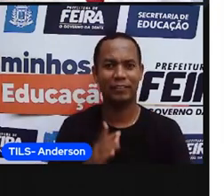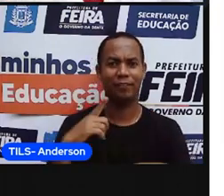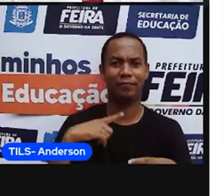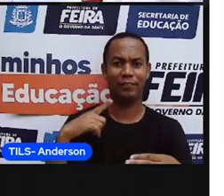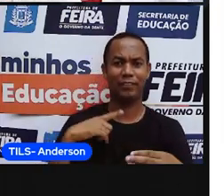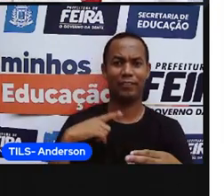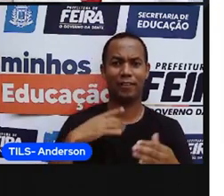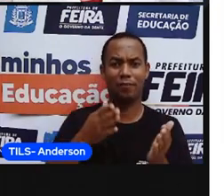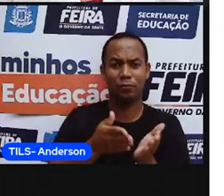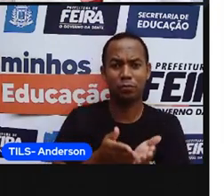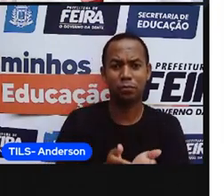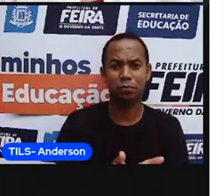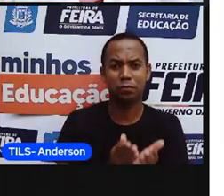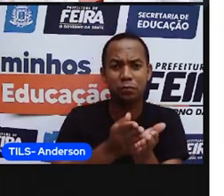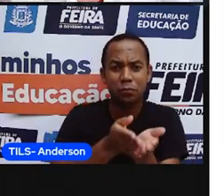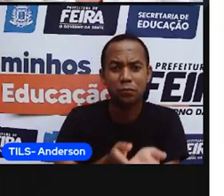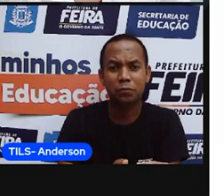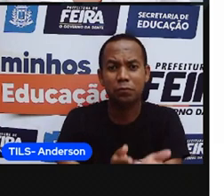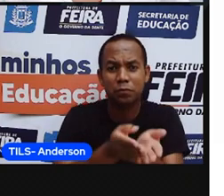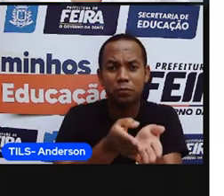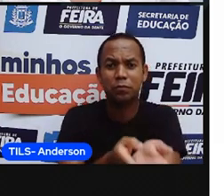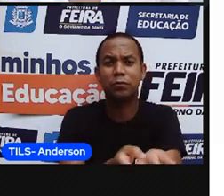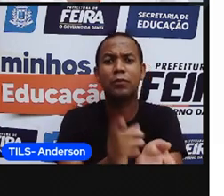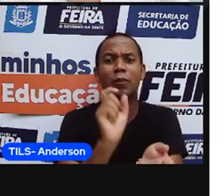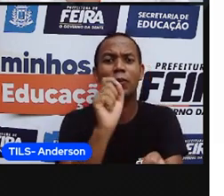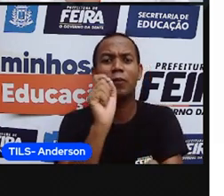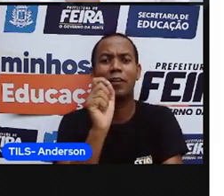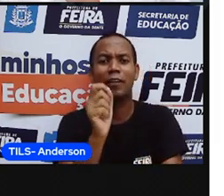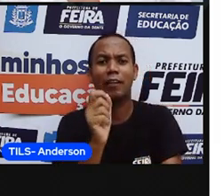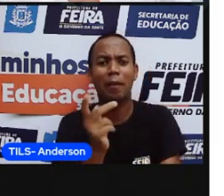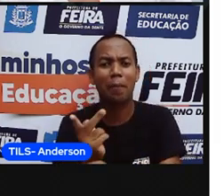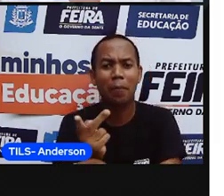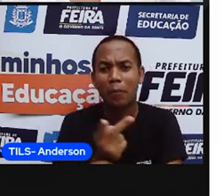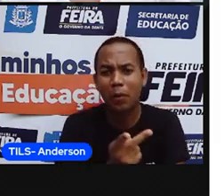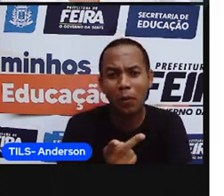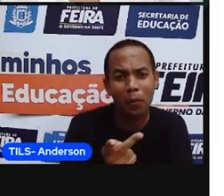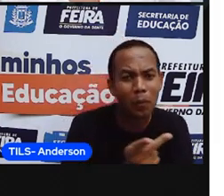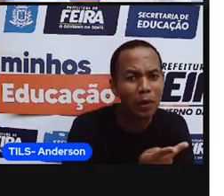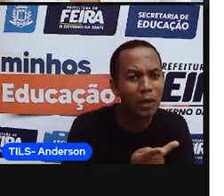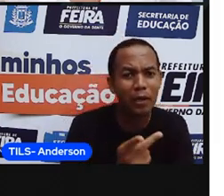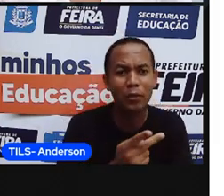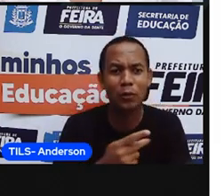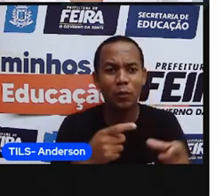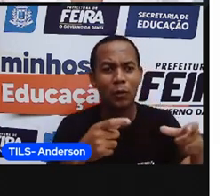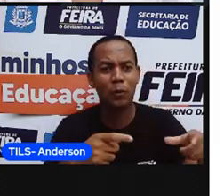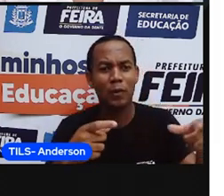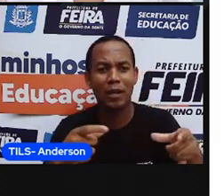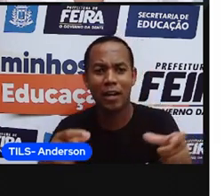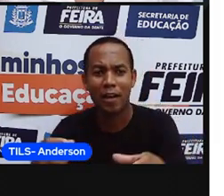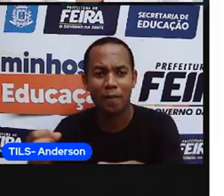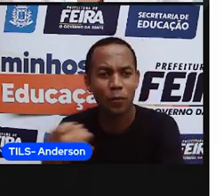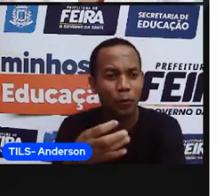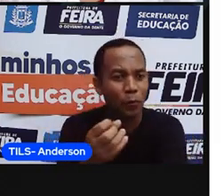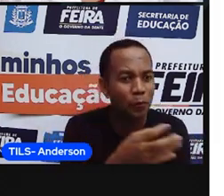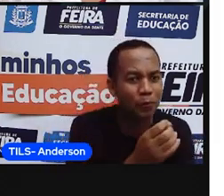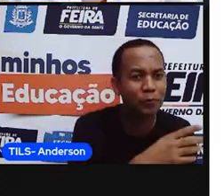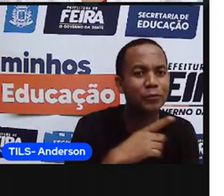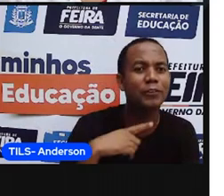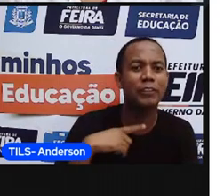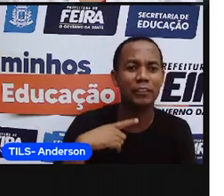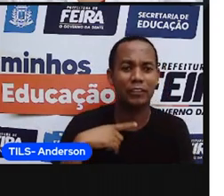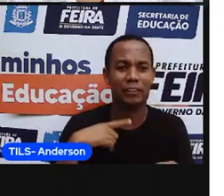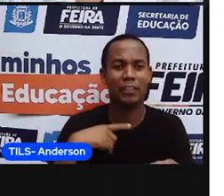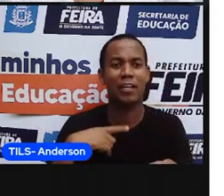navegações, que as pessoas, ó, queriam descobrir, né, novos territórios, encontrar novas terras,